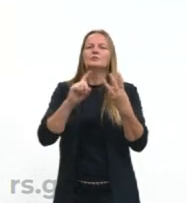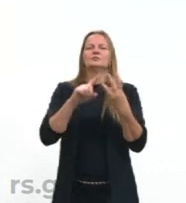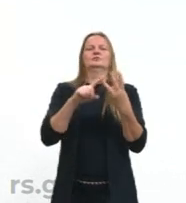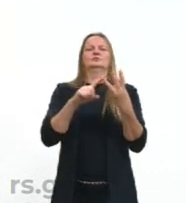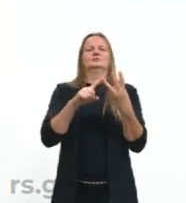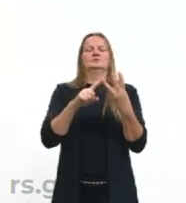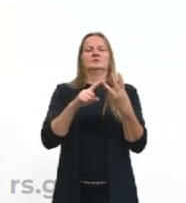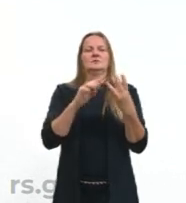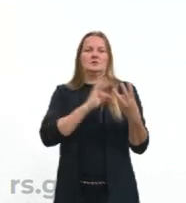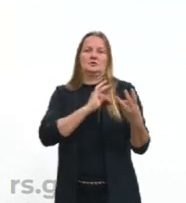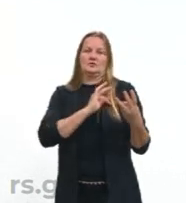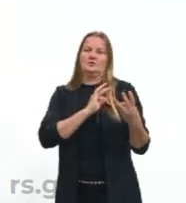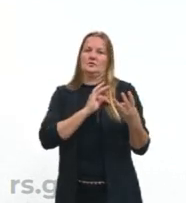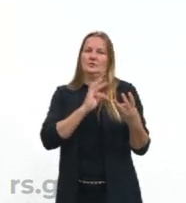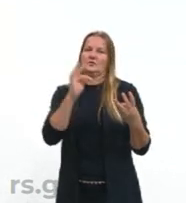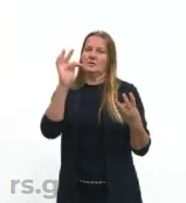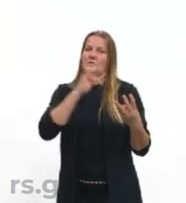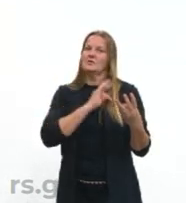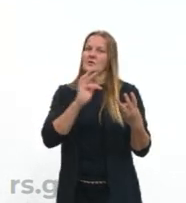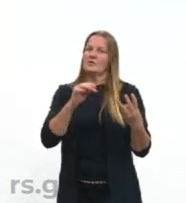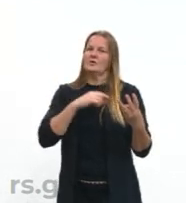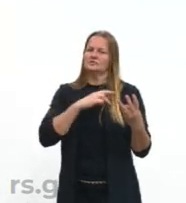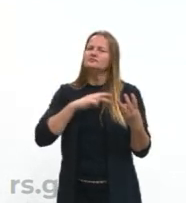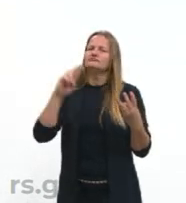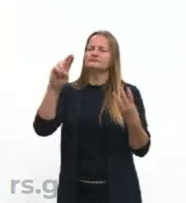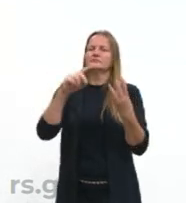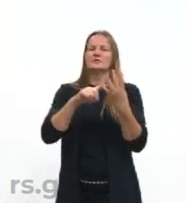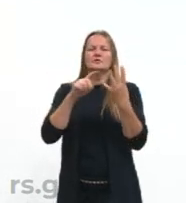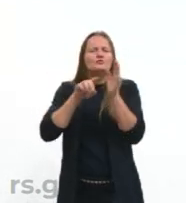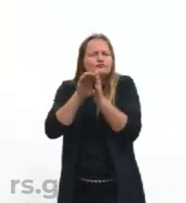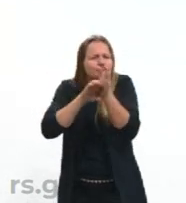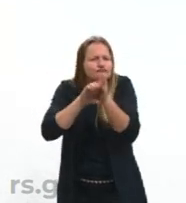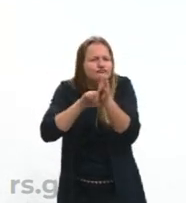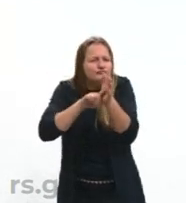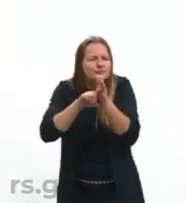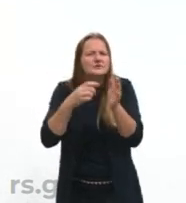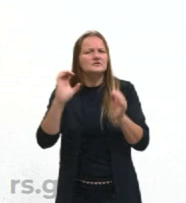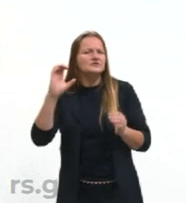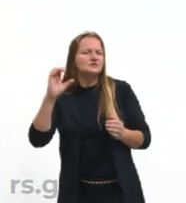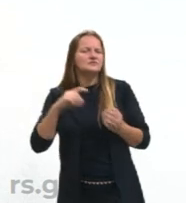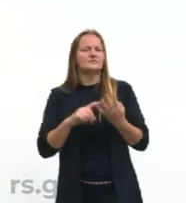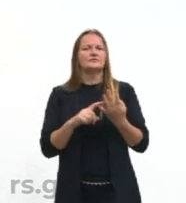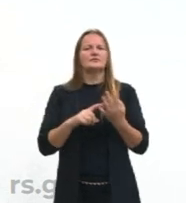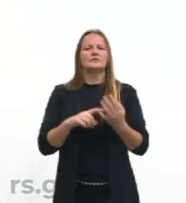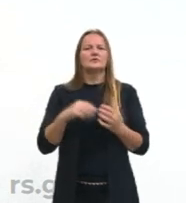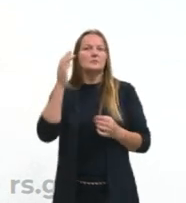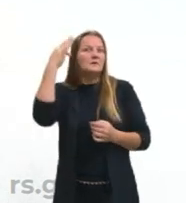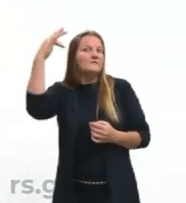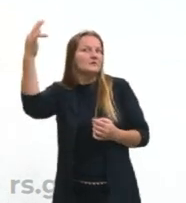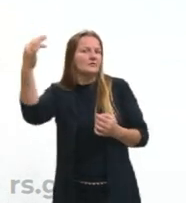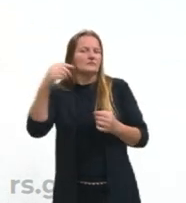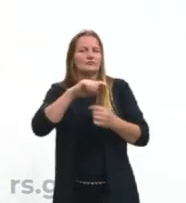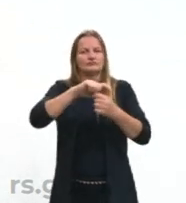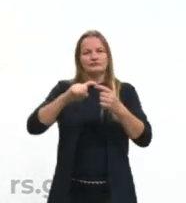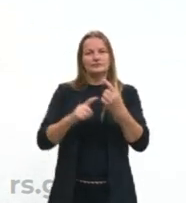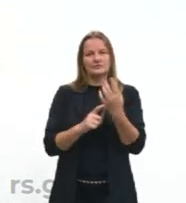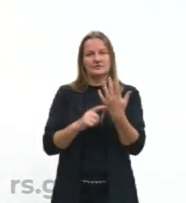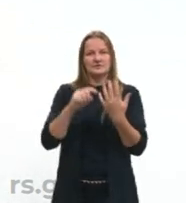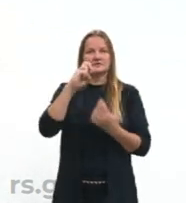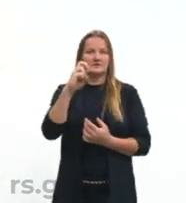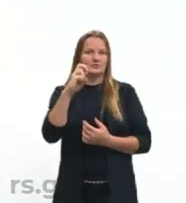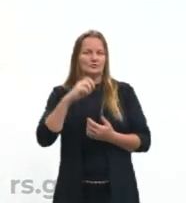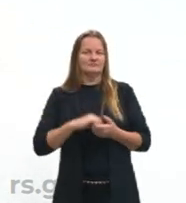teológico religioso o conhecimento científico e o conhecimento filosófico e